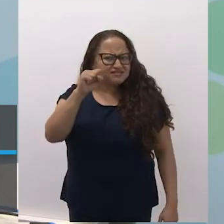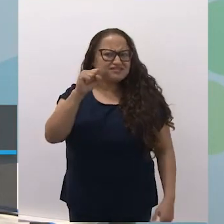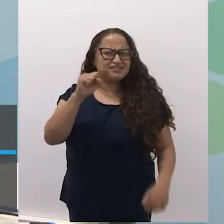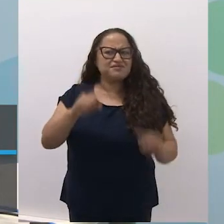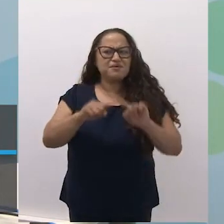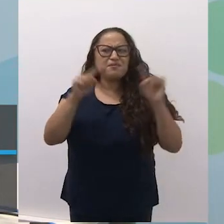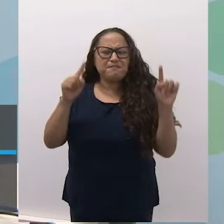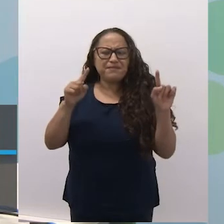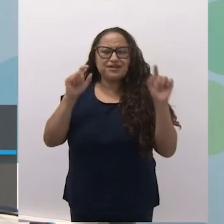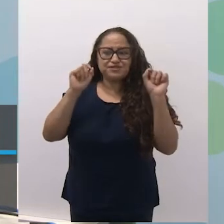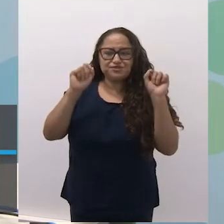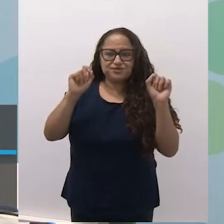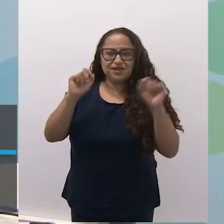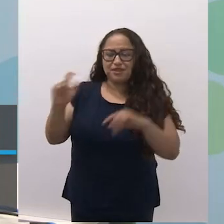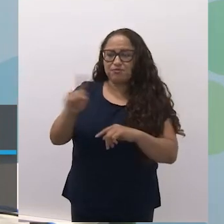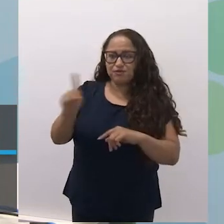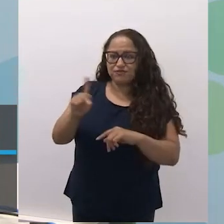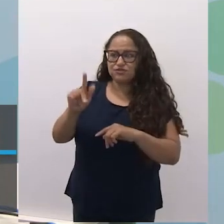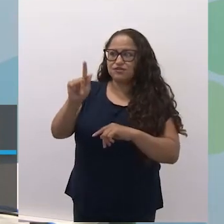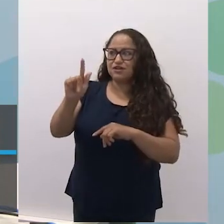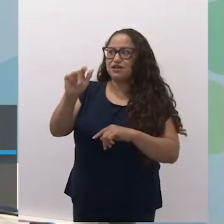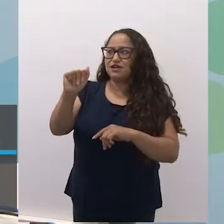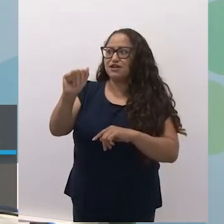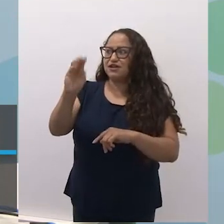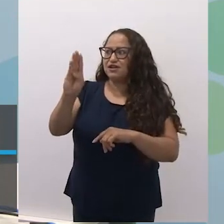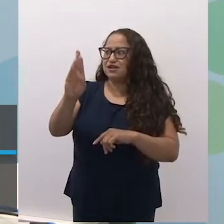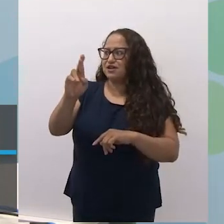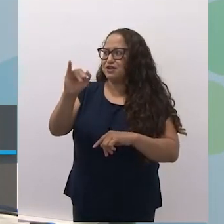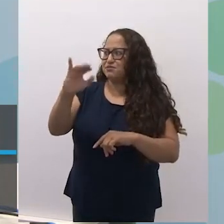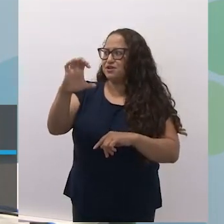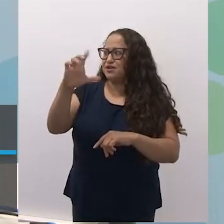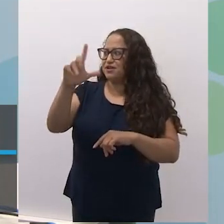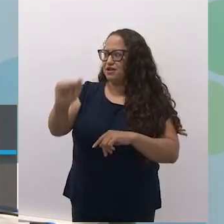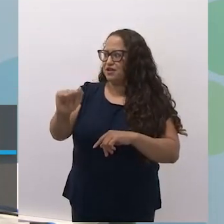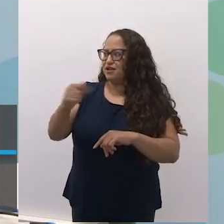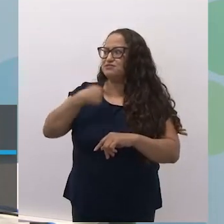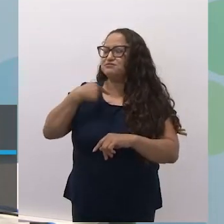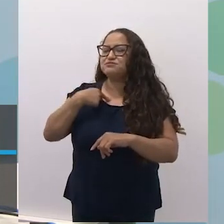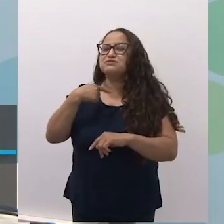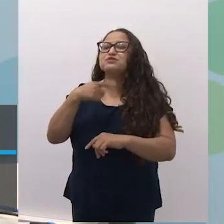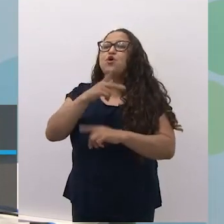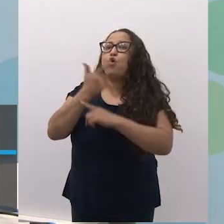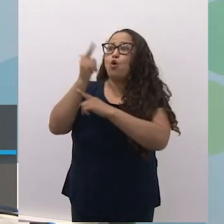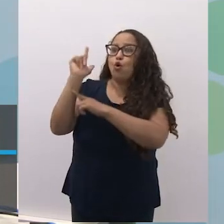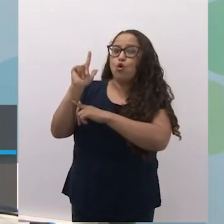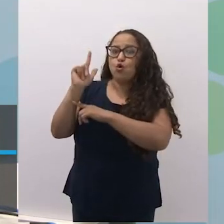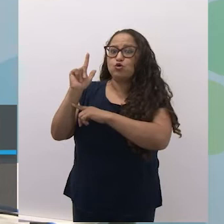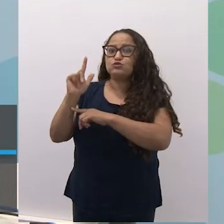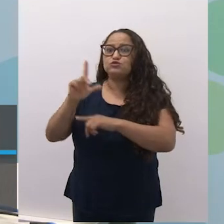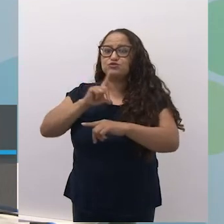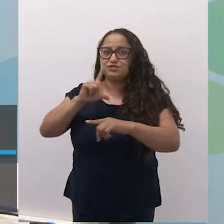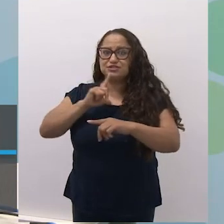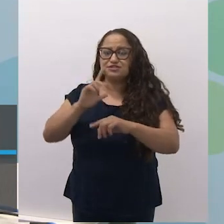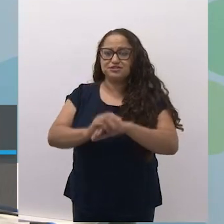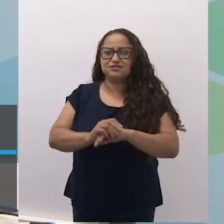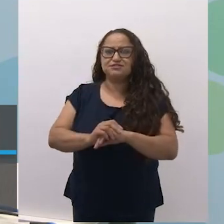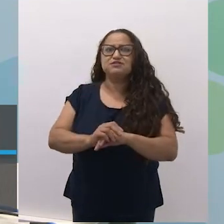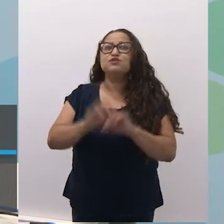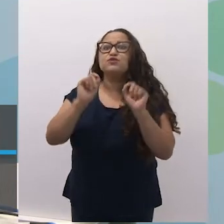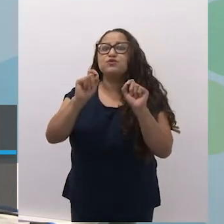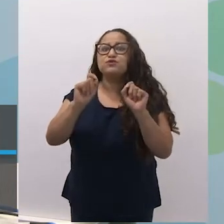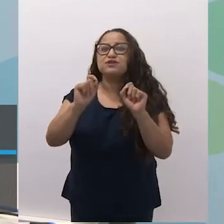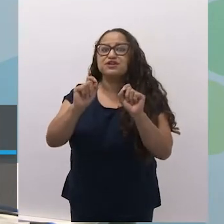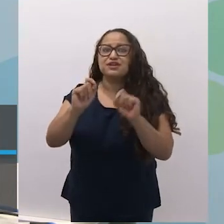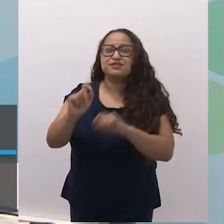nessa linha da professora Gabriela, eu vou puxar também outro grande teórico da psicologia da educação, que foi o